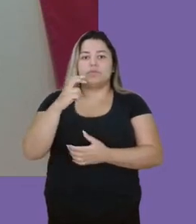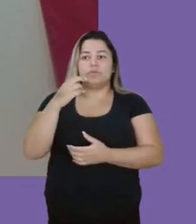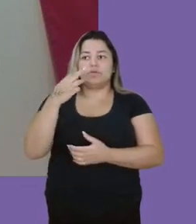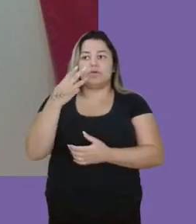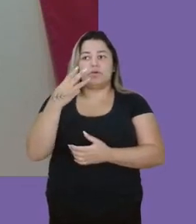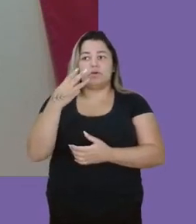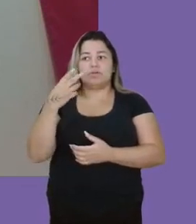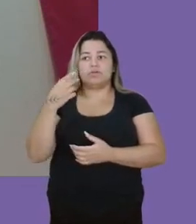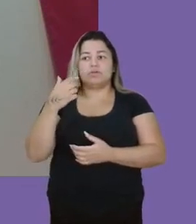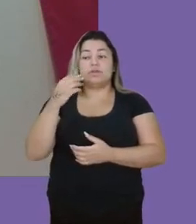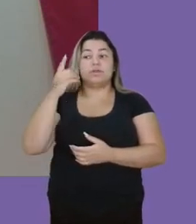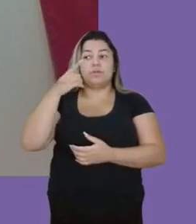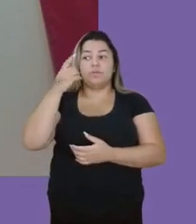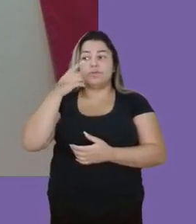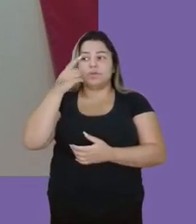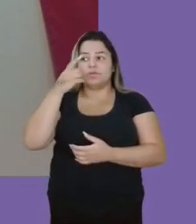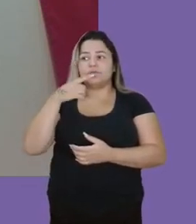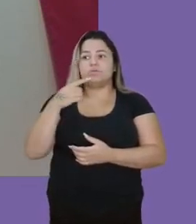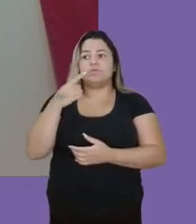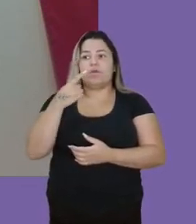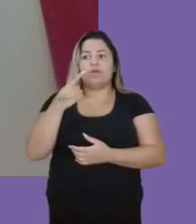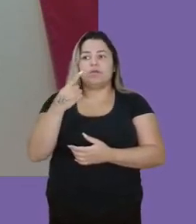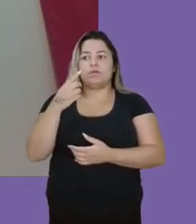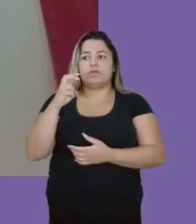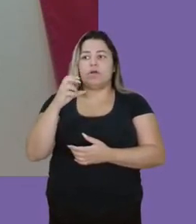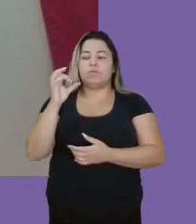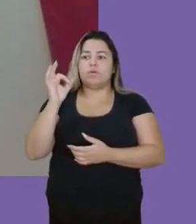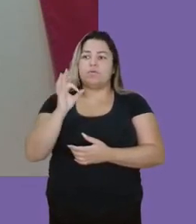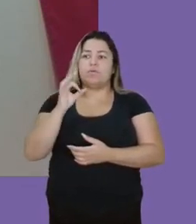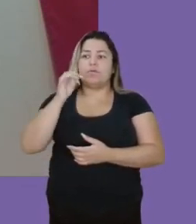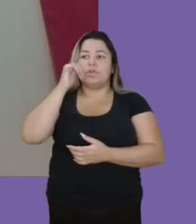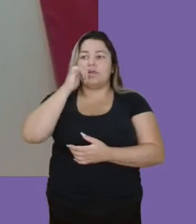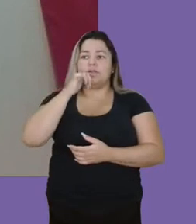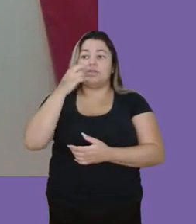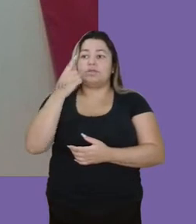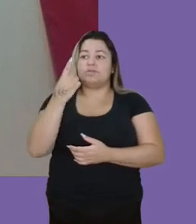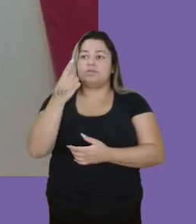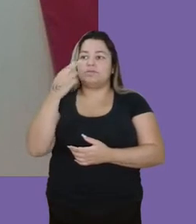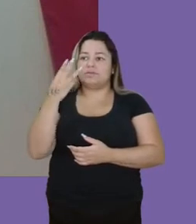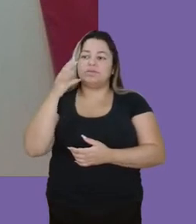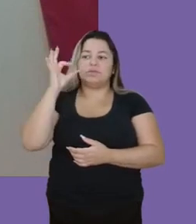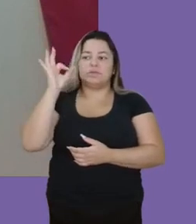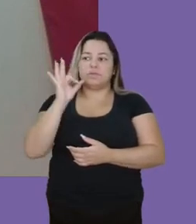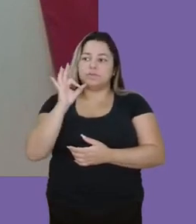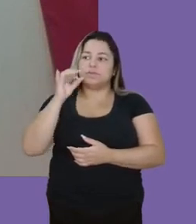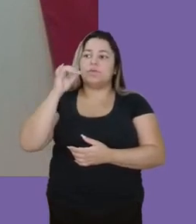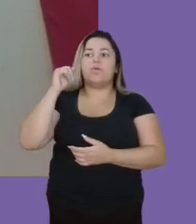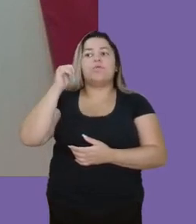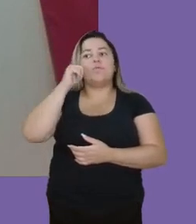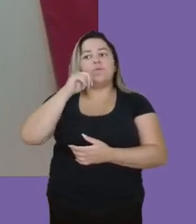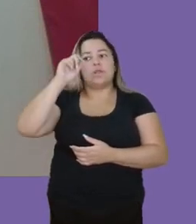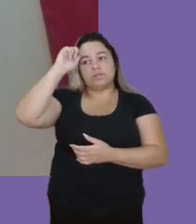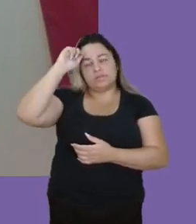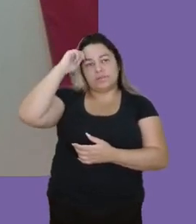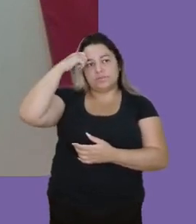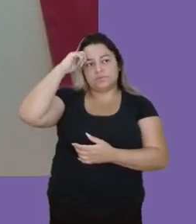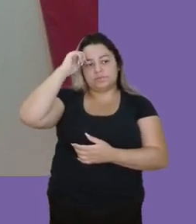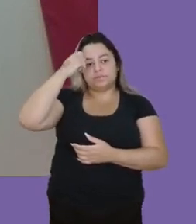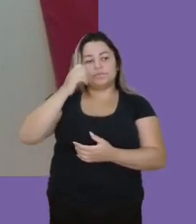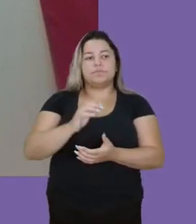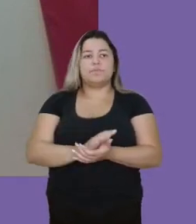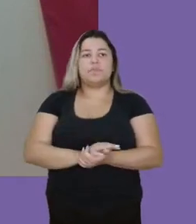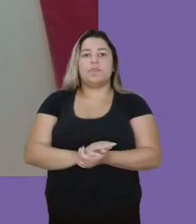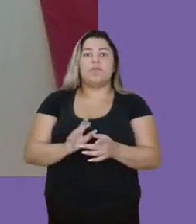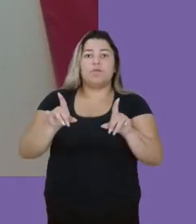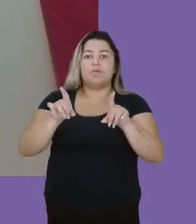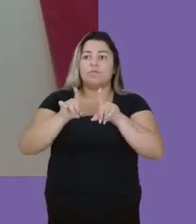deputados, somente 77 são mulheres. E somente 13 são mulheres negras. Então, as mulheres negras que formam o maior